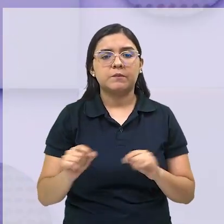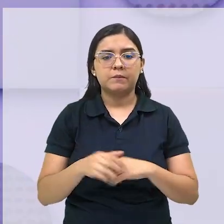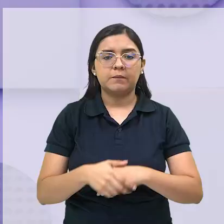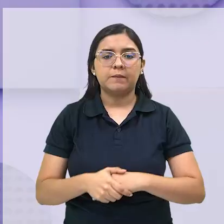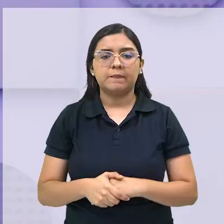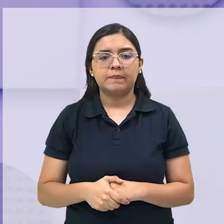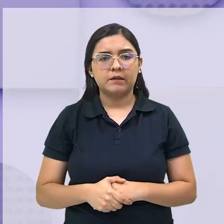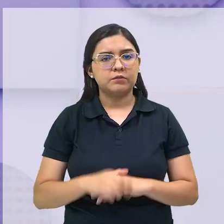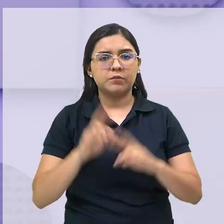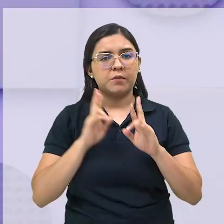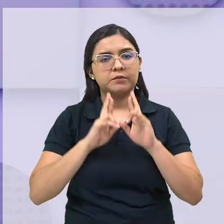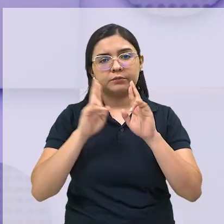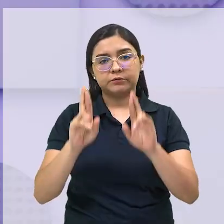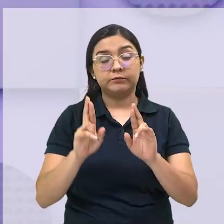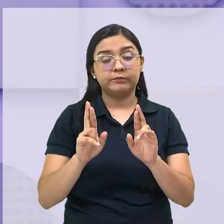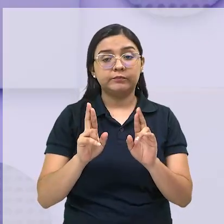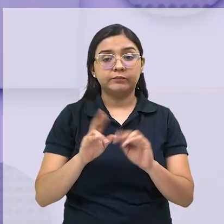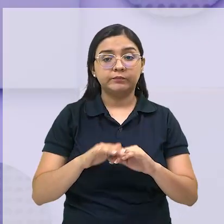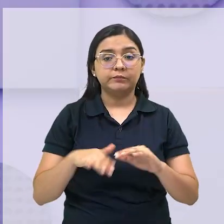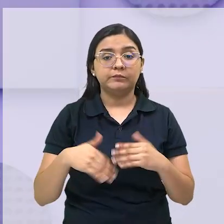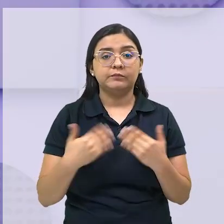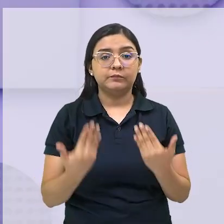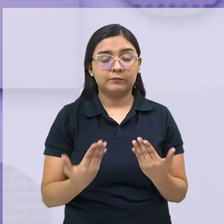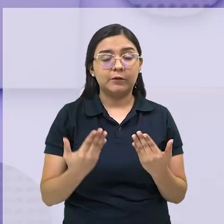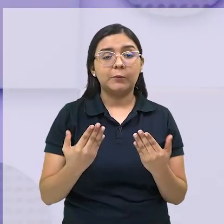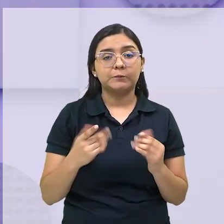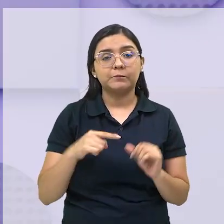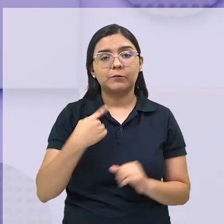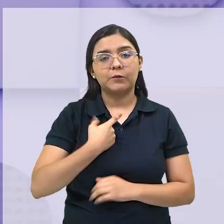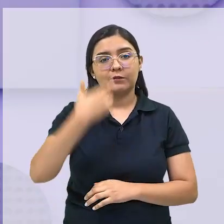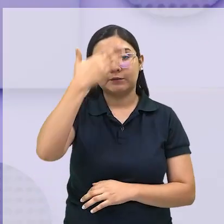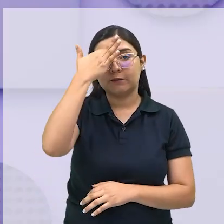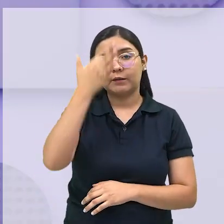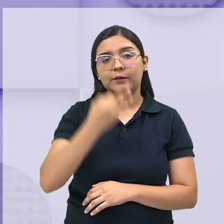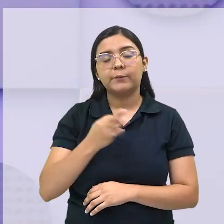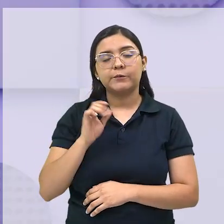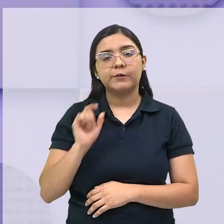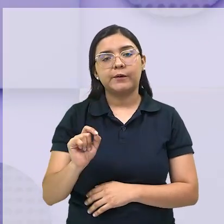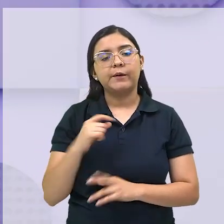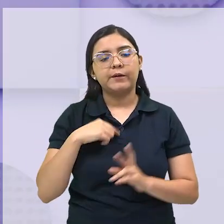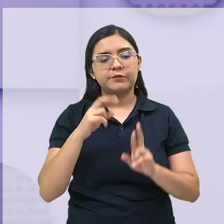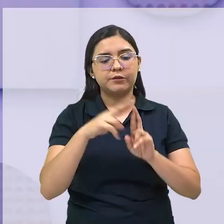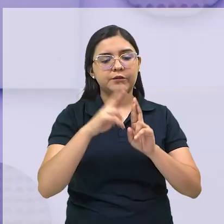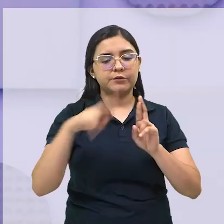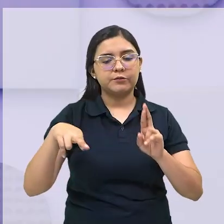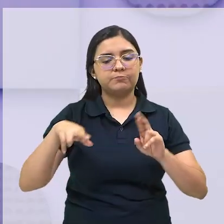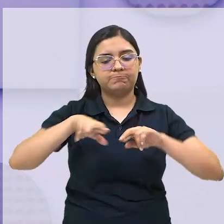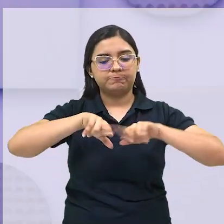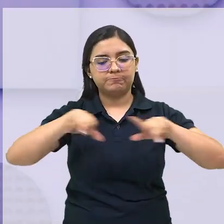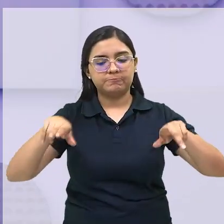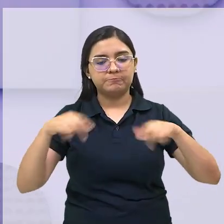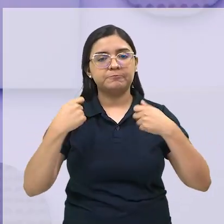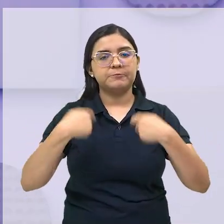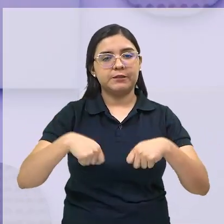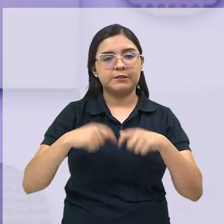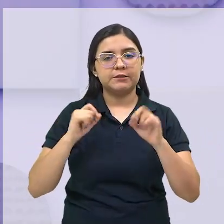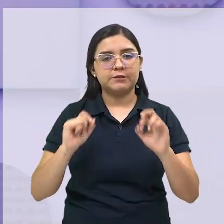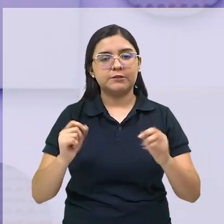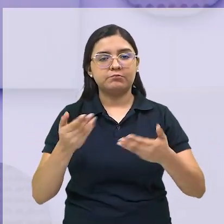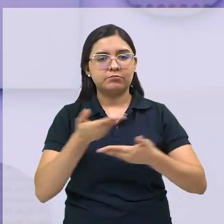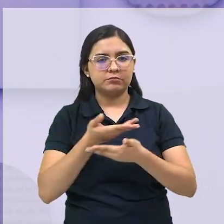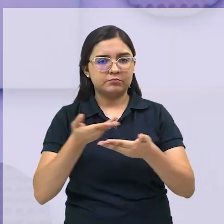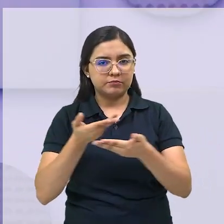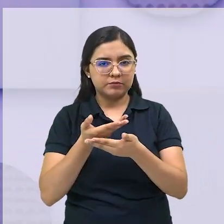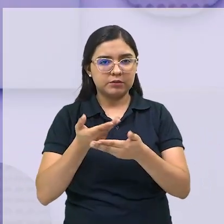meio desrespeitosa. Então, quando nós entendemos que as religiões devem ter um poste, devem se